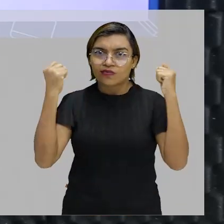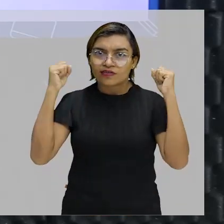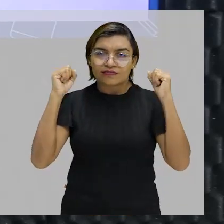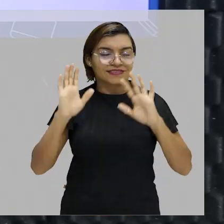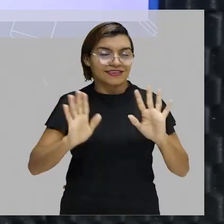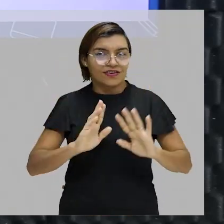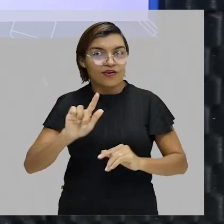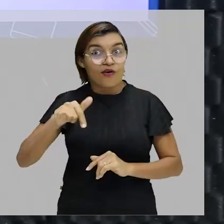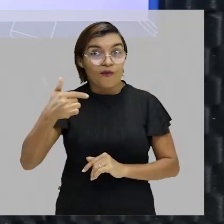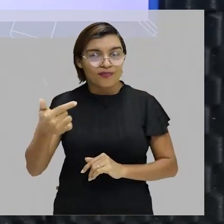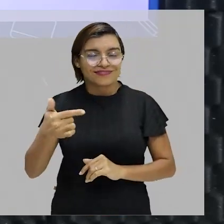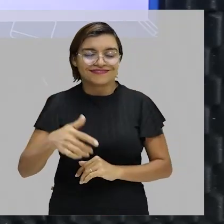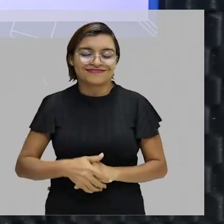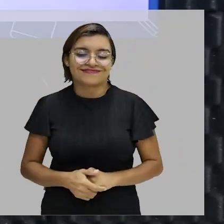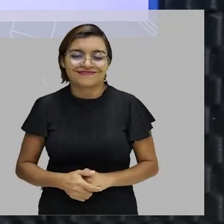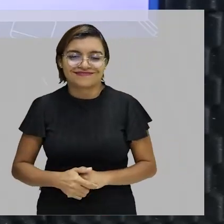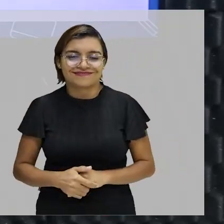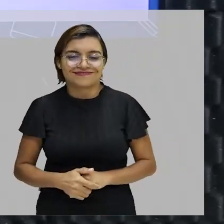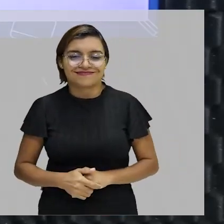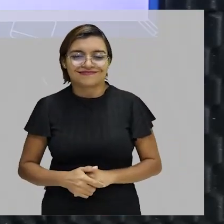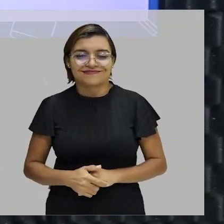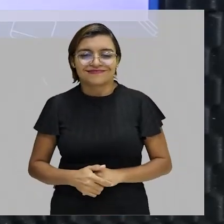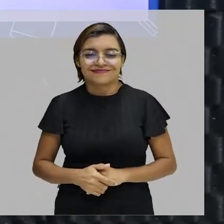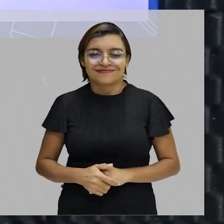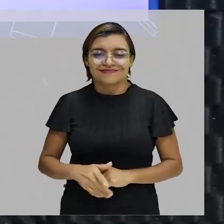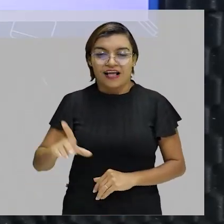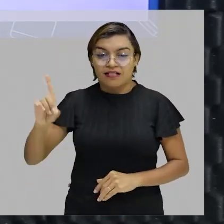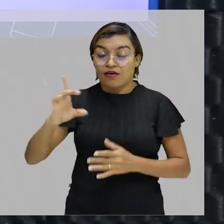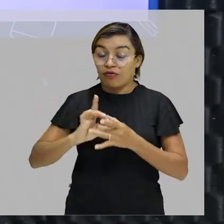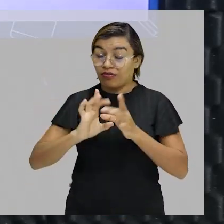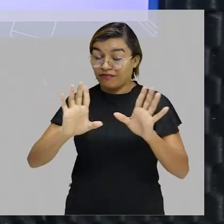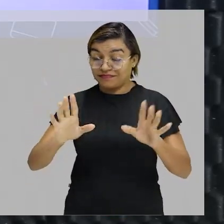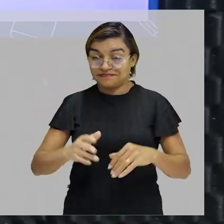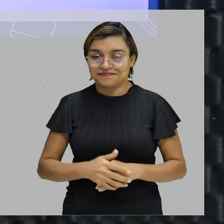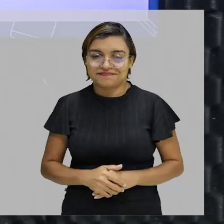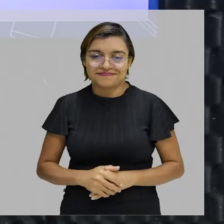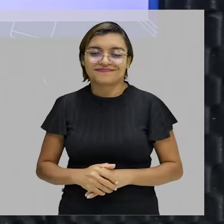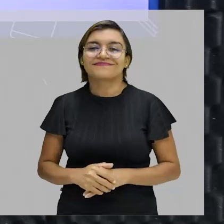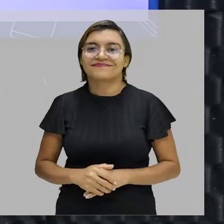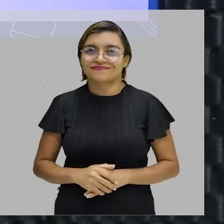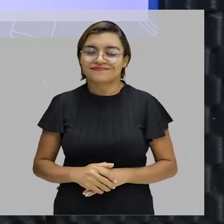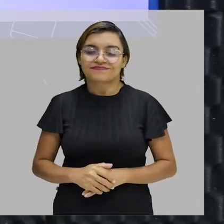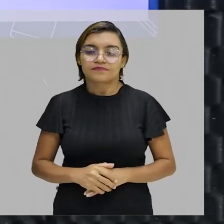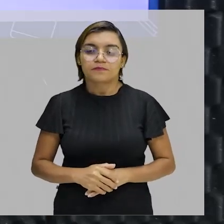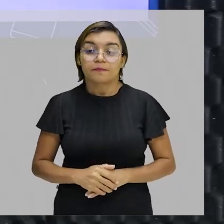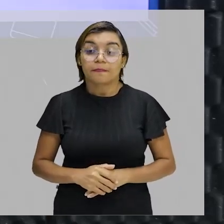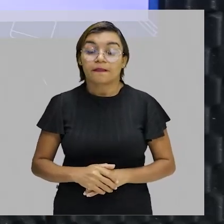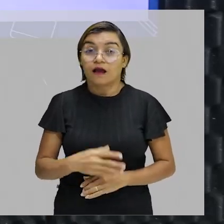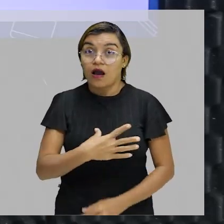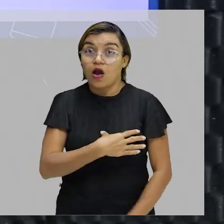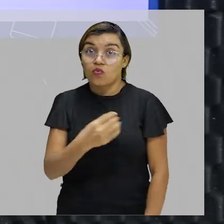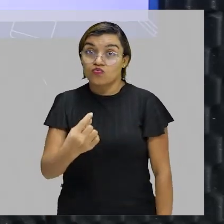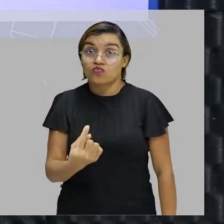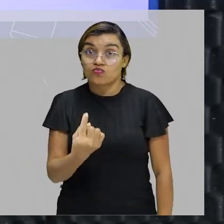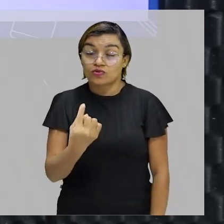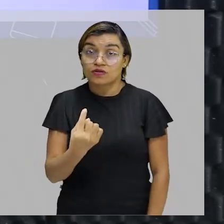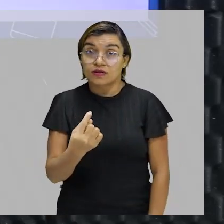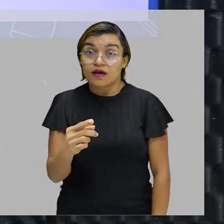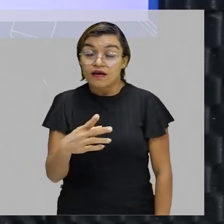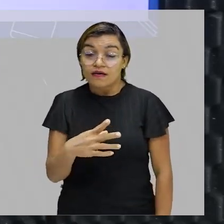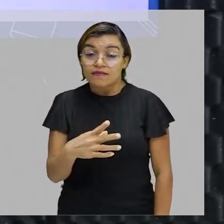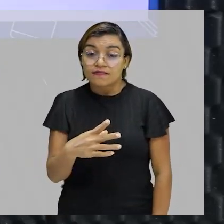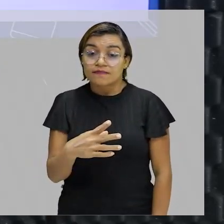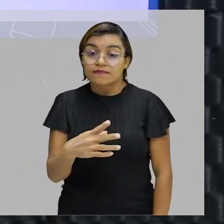Guilherme, Deus livre. É um Guilherme fictício, não vai sumir filha de ninguém. Então, a única filha do Guilherme é o sujeito que